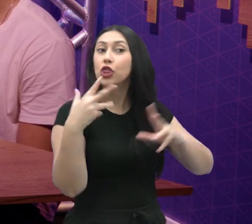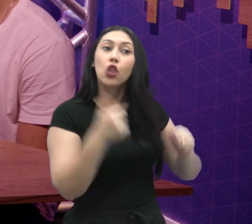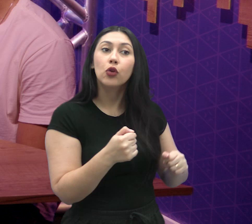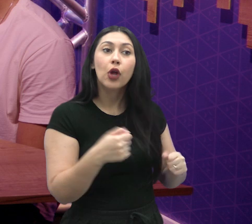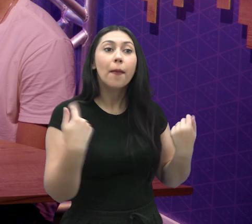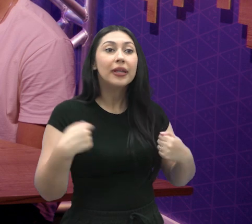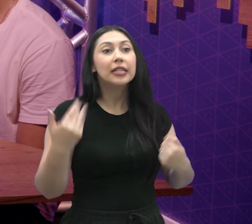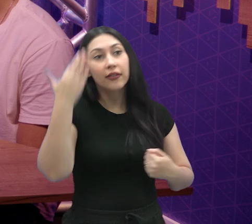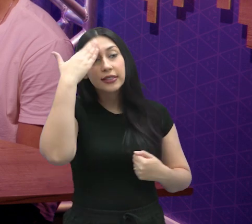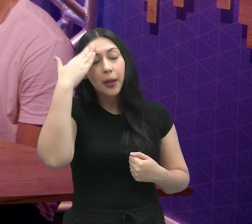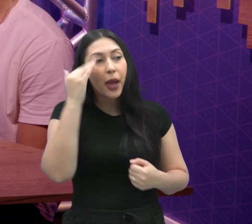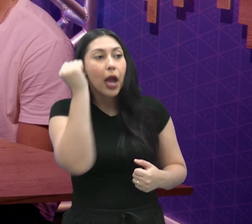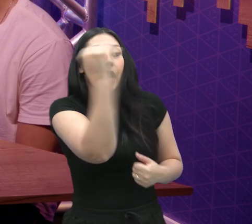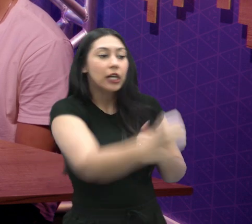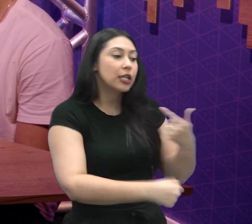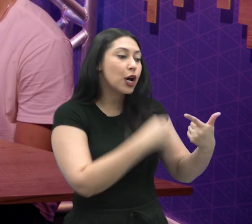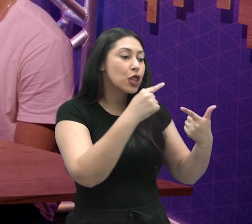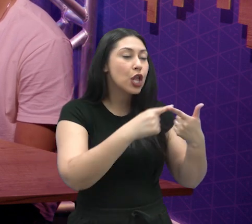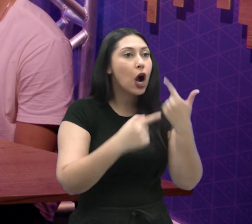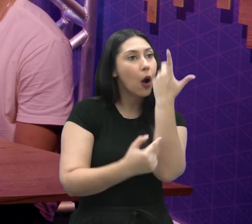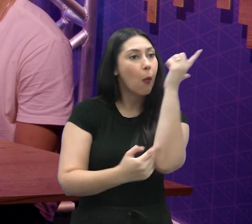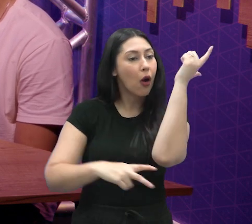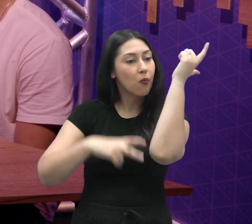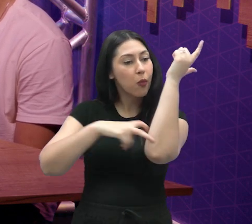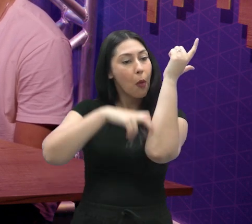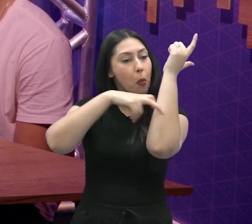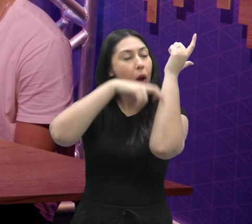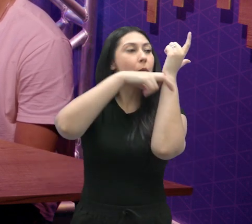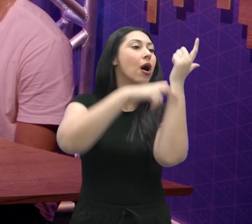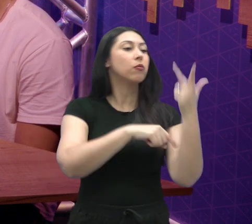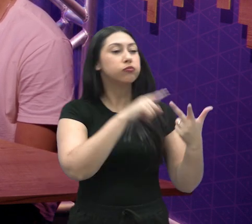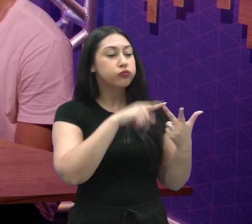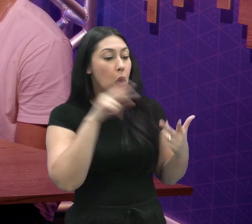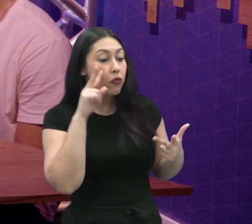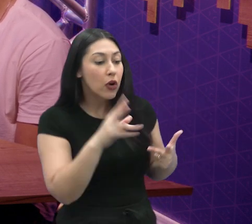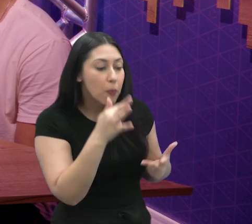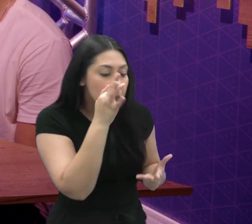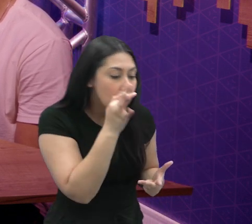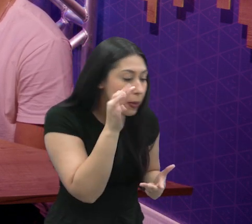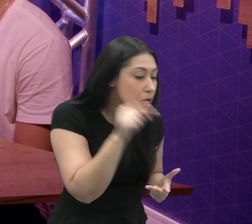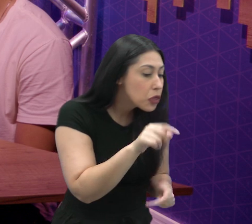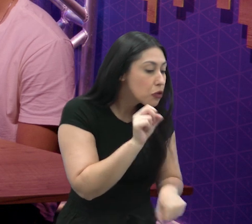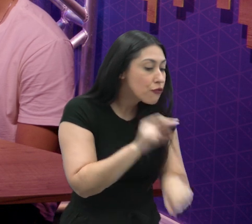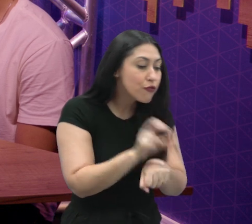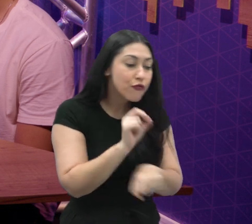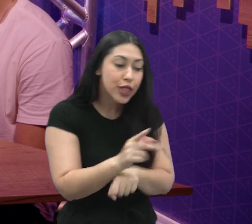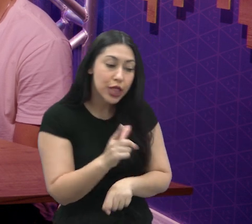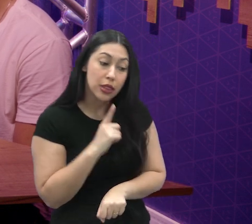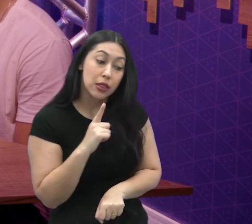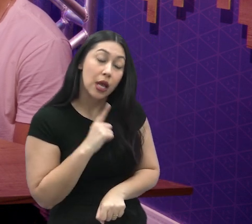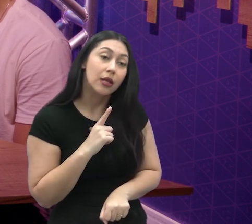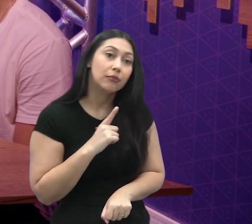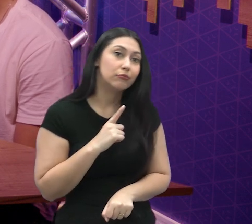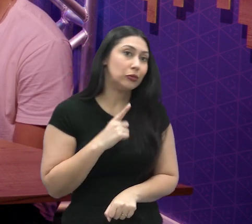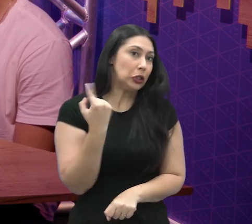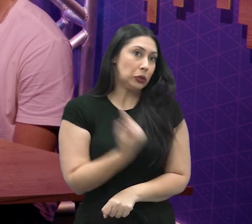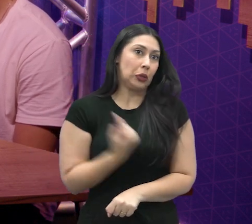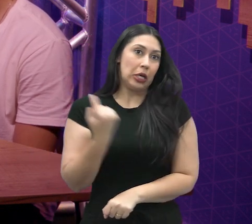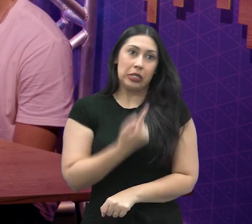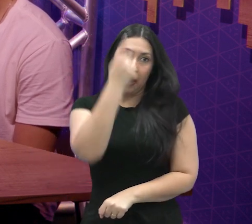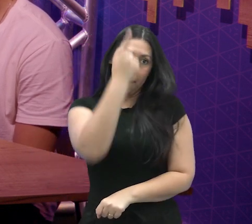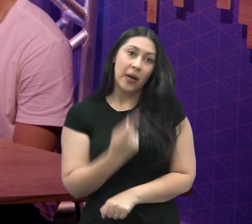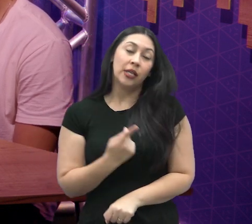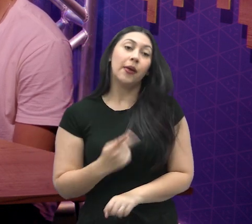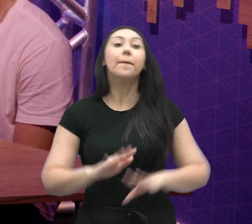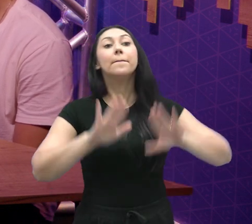caçar, tinha que subir numa árvore, tinha que saber identificar se uma planta era venenosa ou não, ele tinha que se virar sozinho. Só que a partir